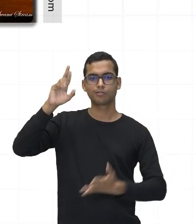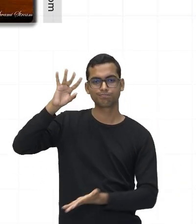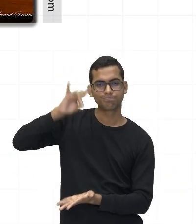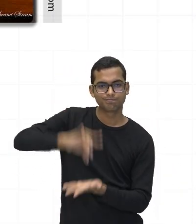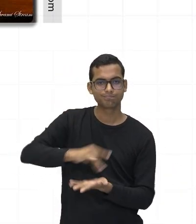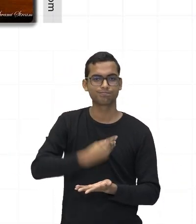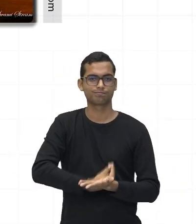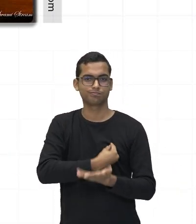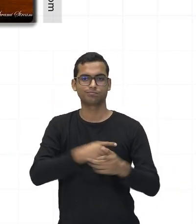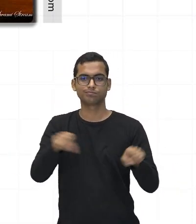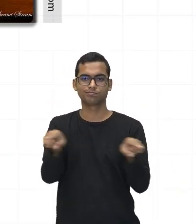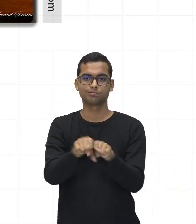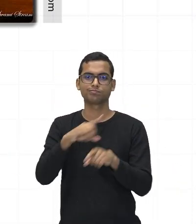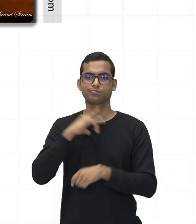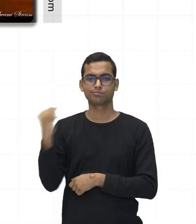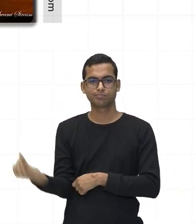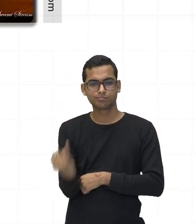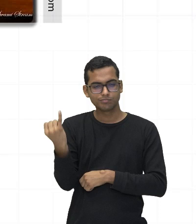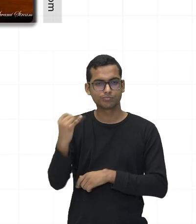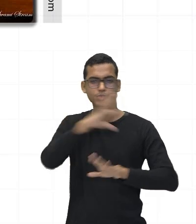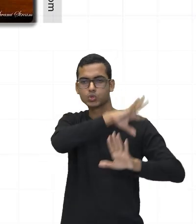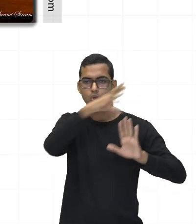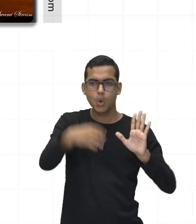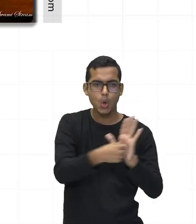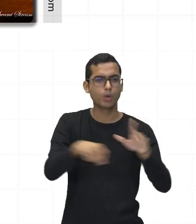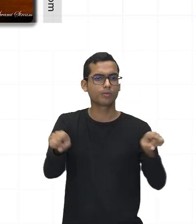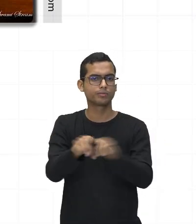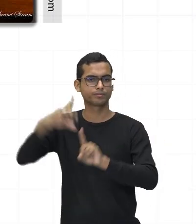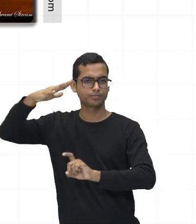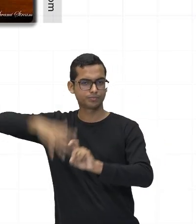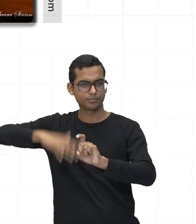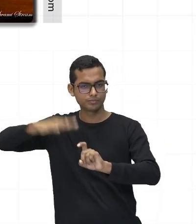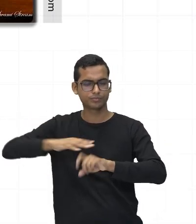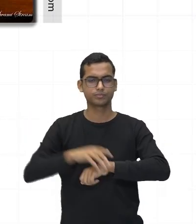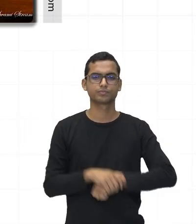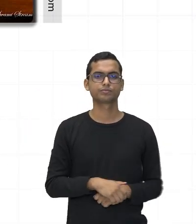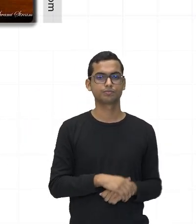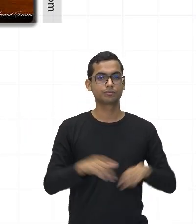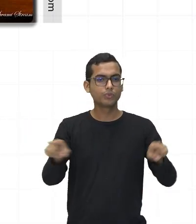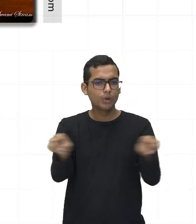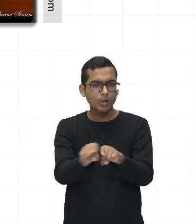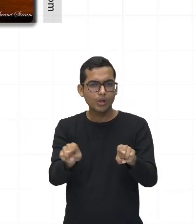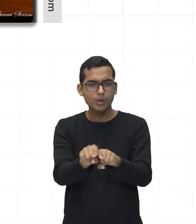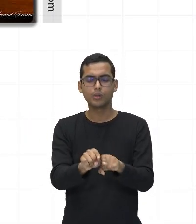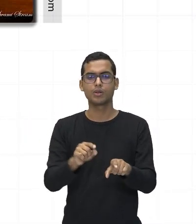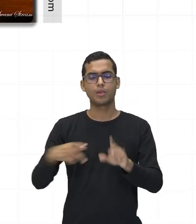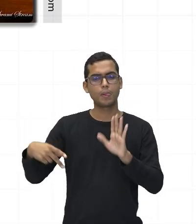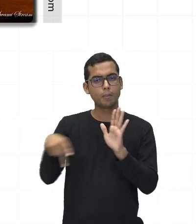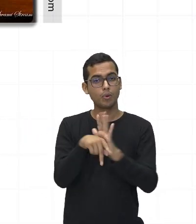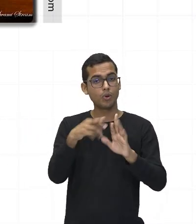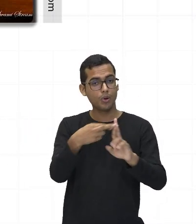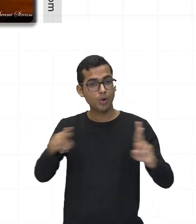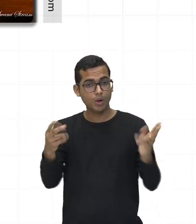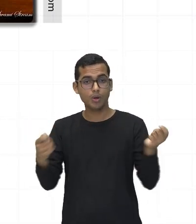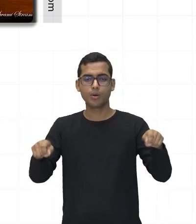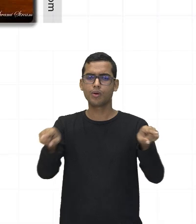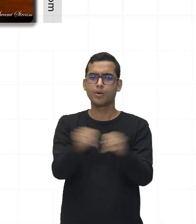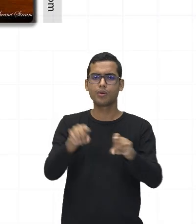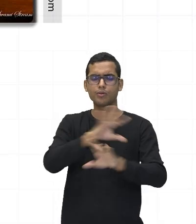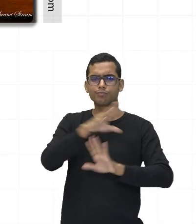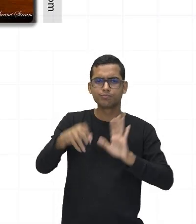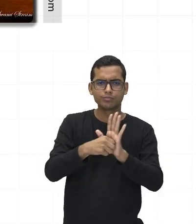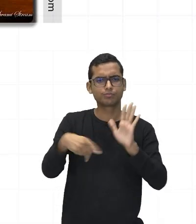realidade essencialmente simbólica e mitológica. E ela mesma pode ser